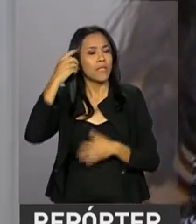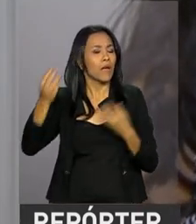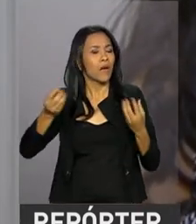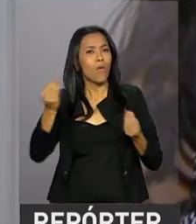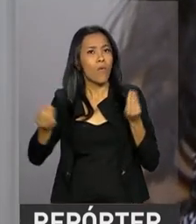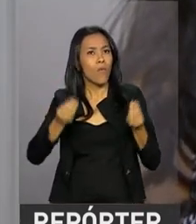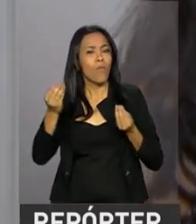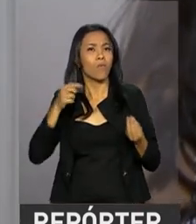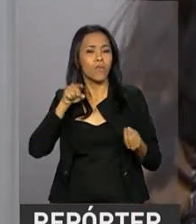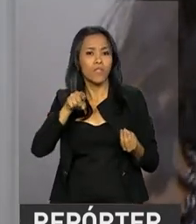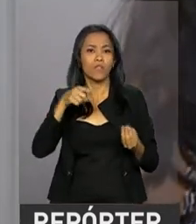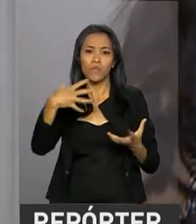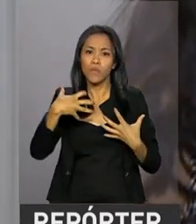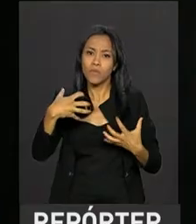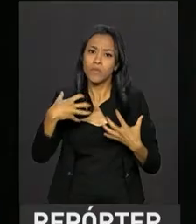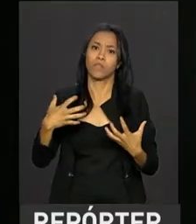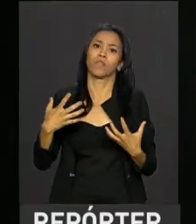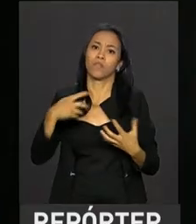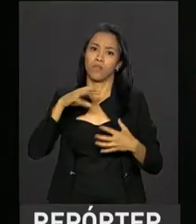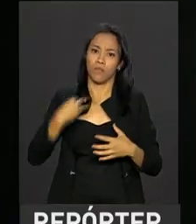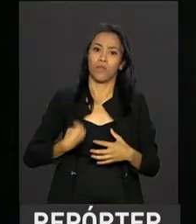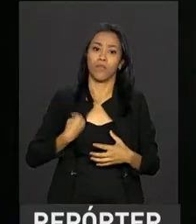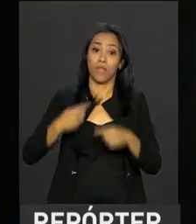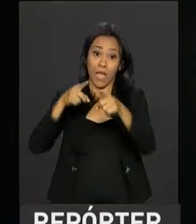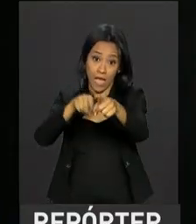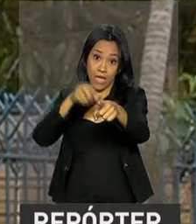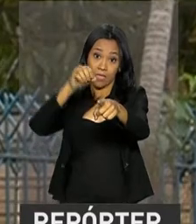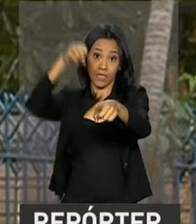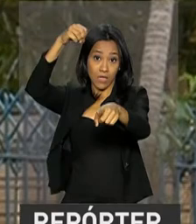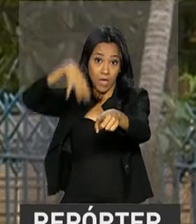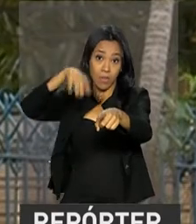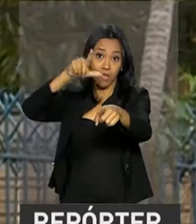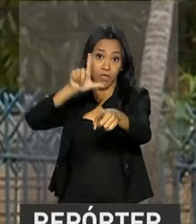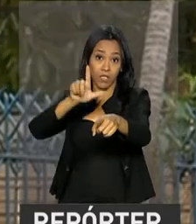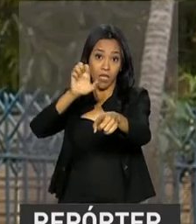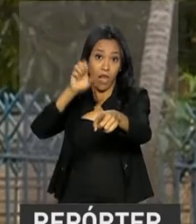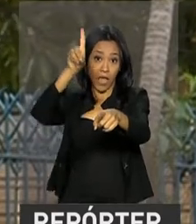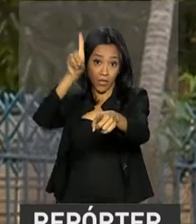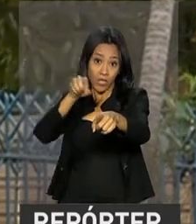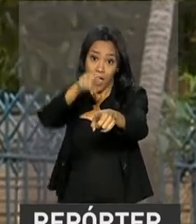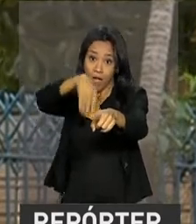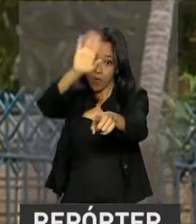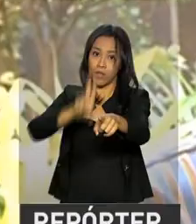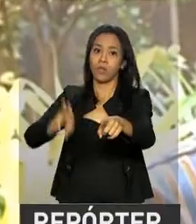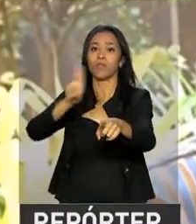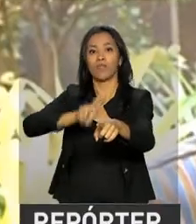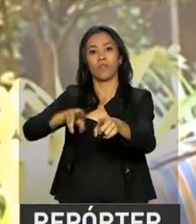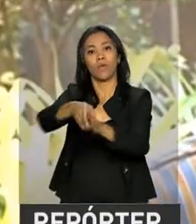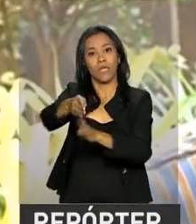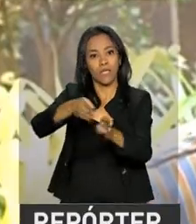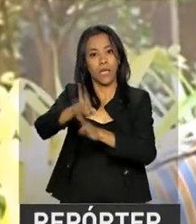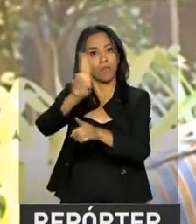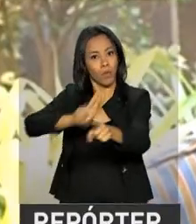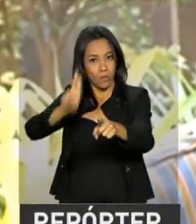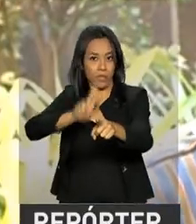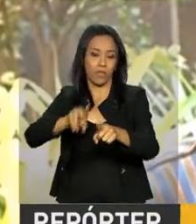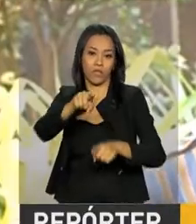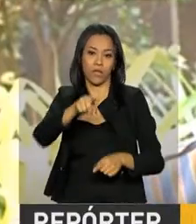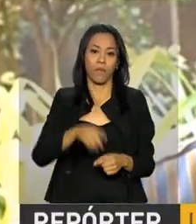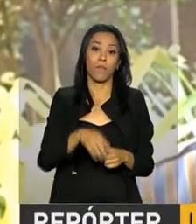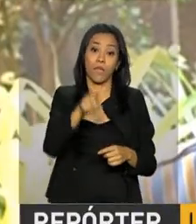né como pessoa com as lâmpadas de led também são as mais recomendadas pelo inmetro são lâmpadas que